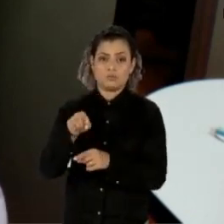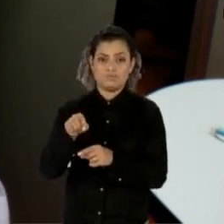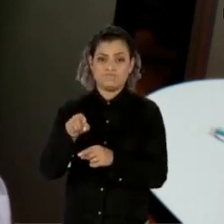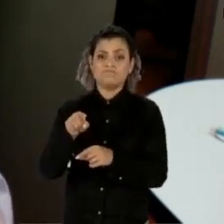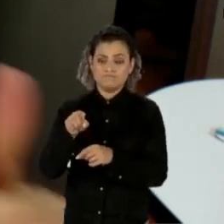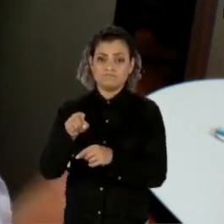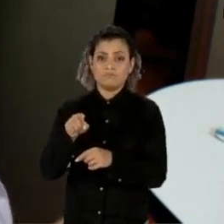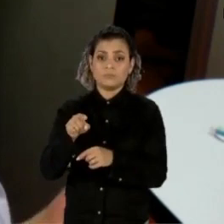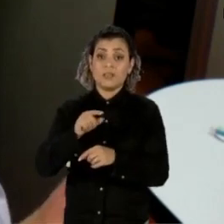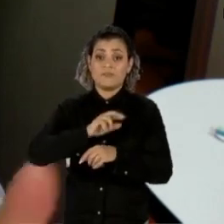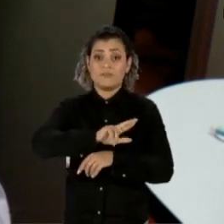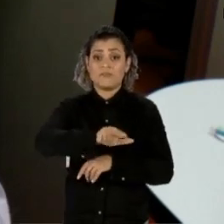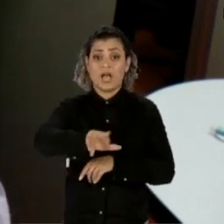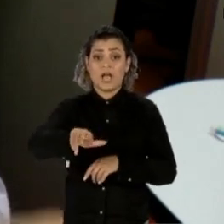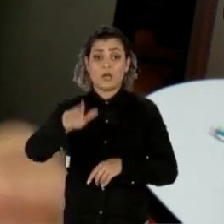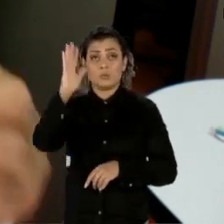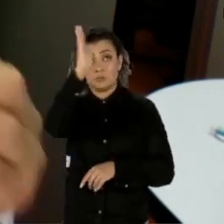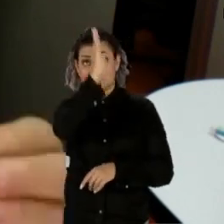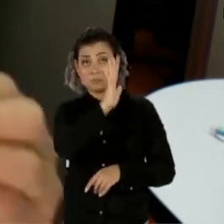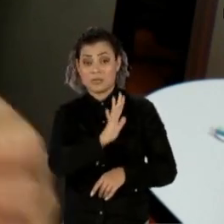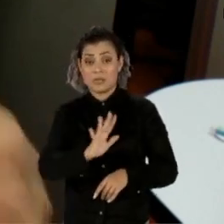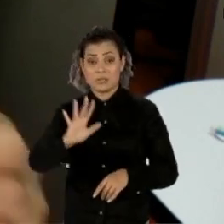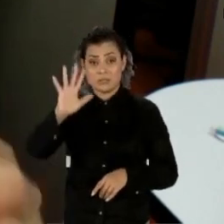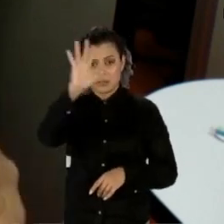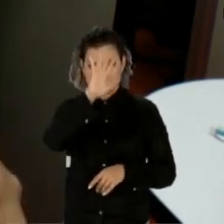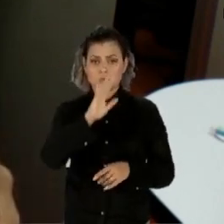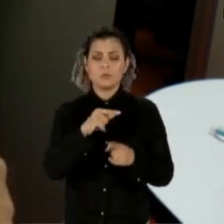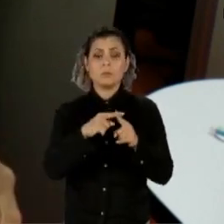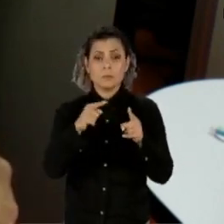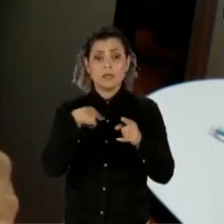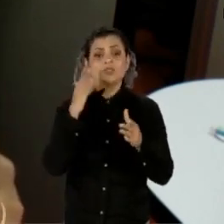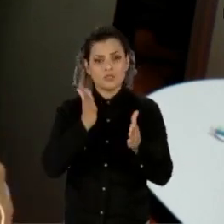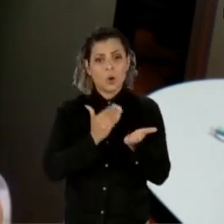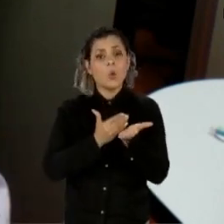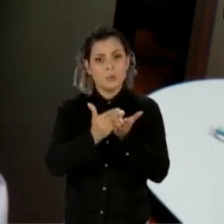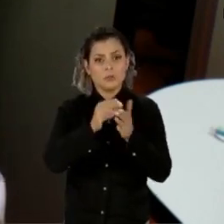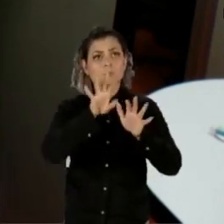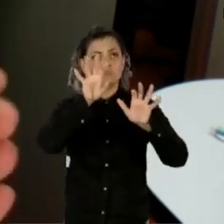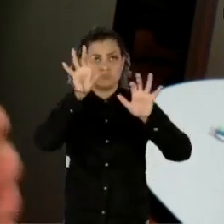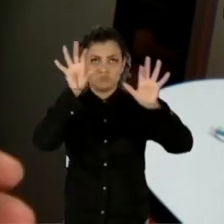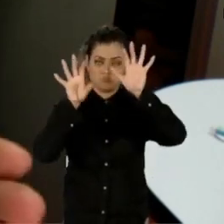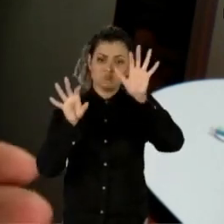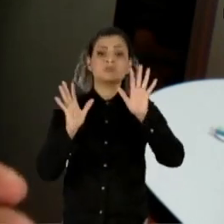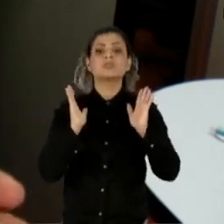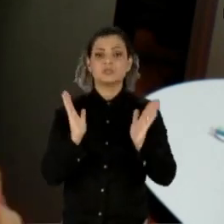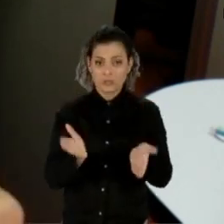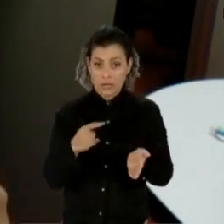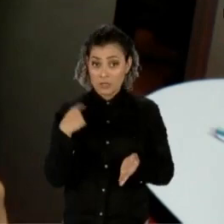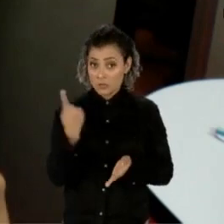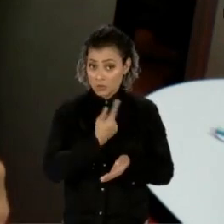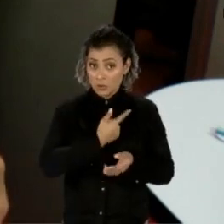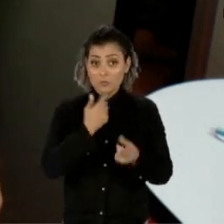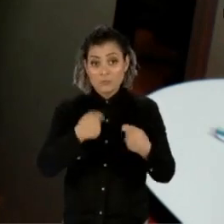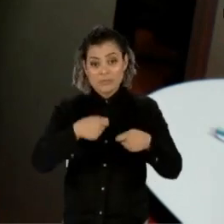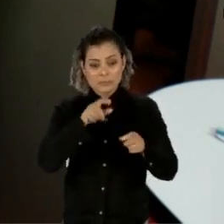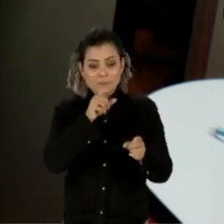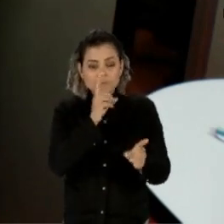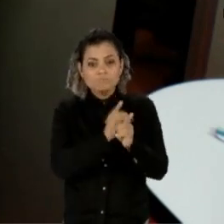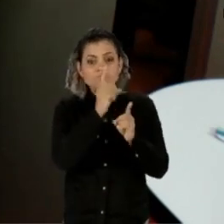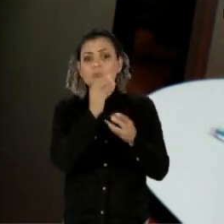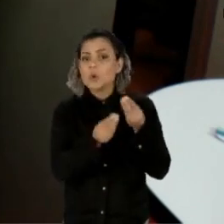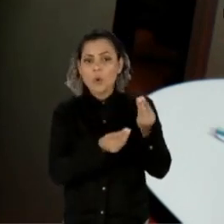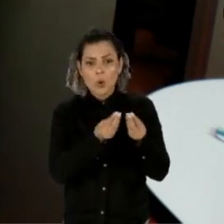menor que em vários locais do país e se isso já está sendo feito isso lgbttts médio tecnológico e pra gente